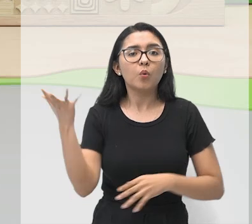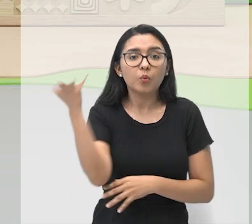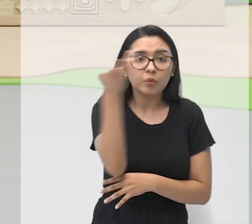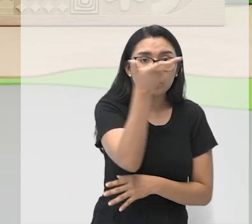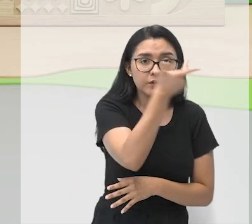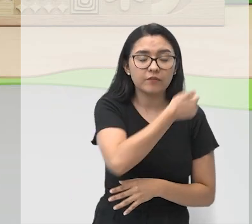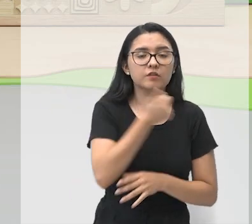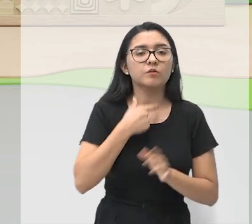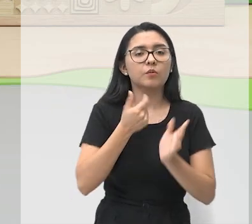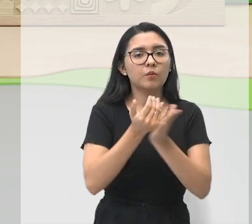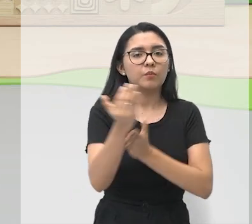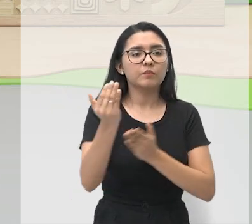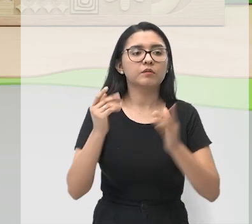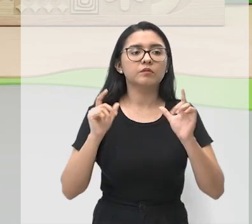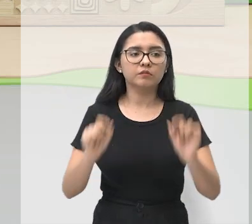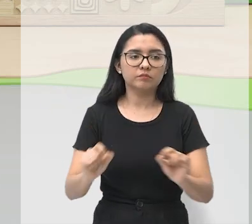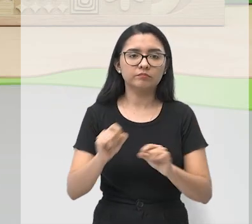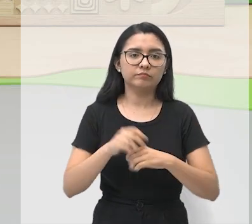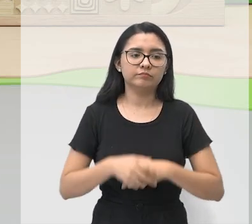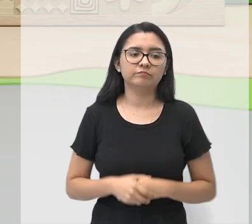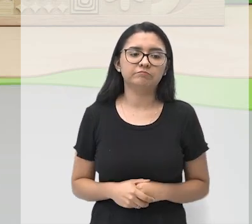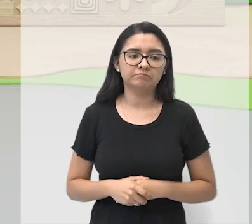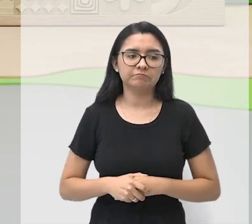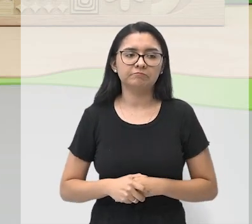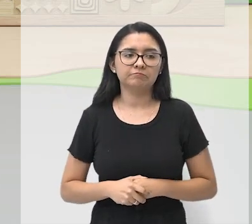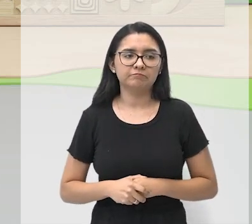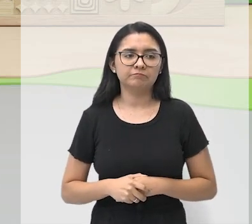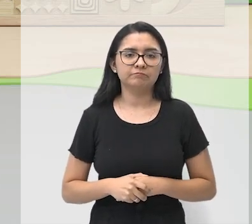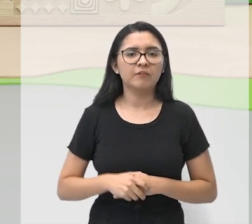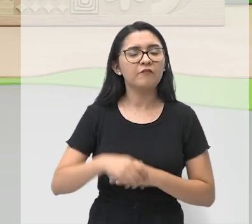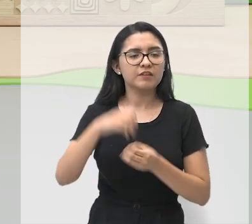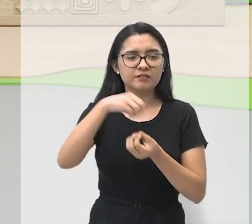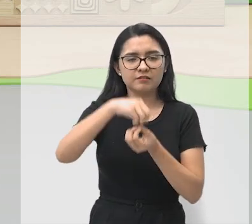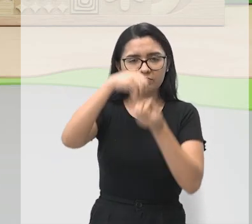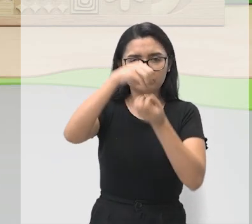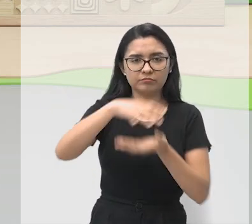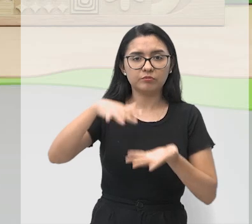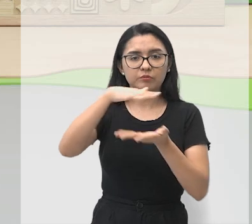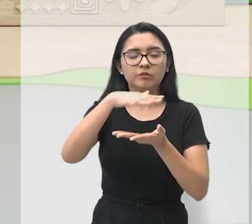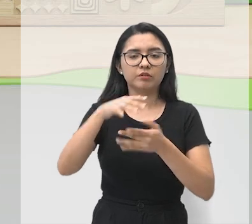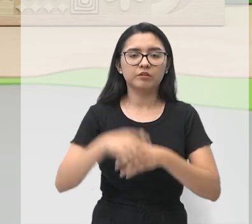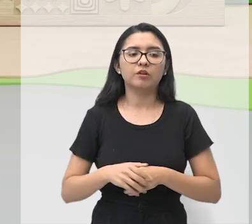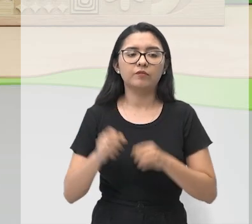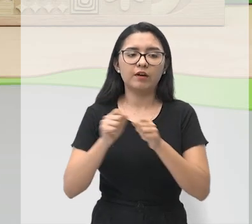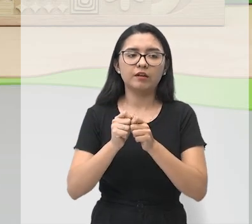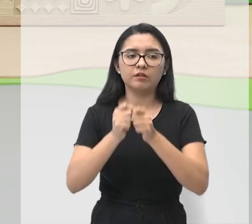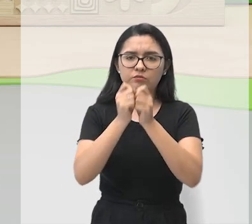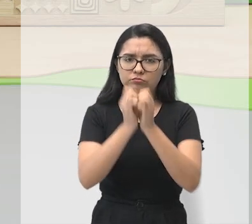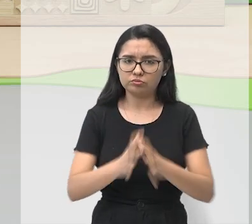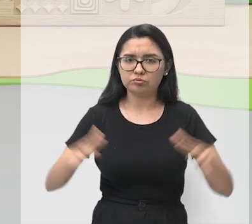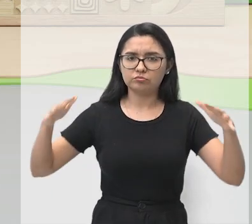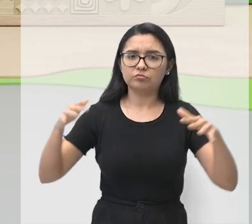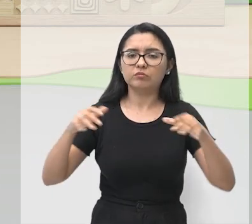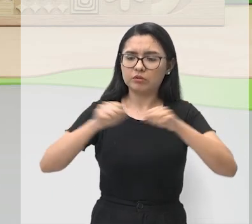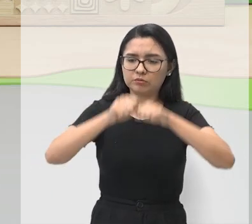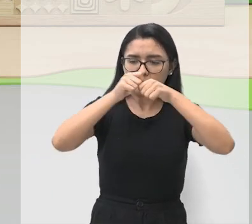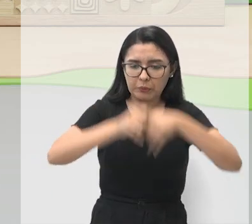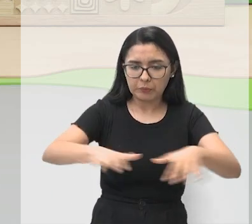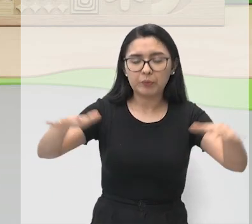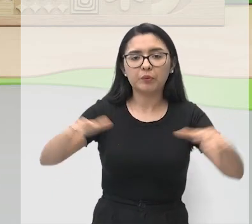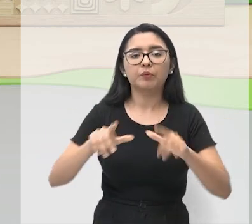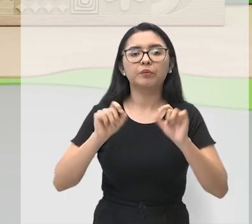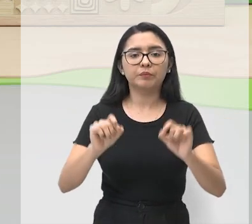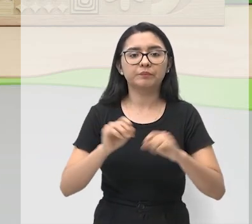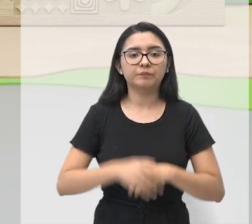iniciou de uma singularidade que vem se expandindo pelo menos